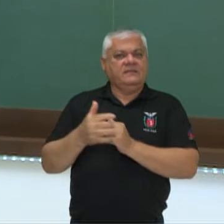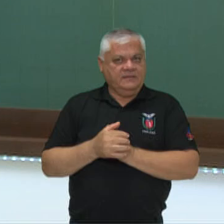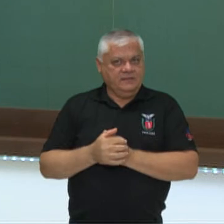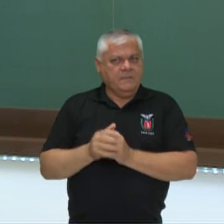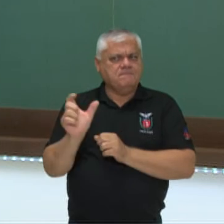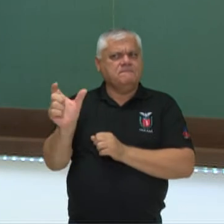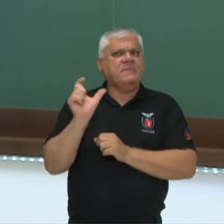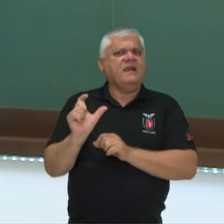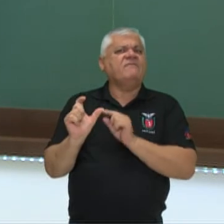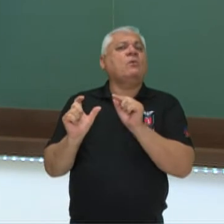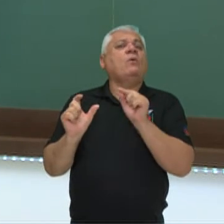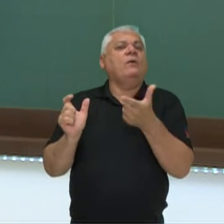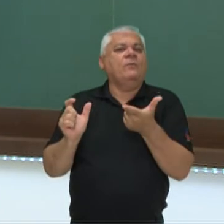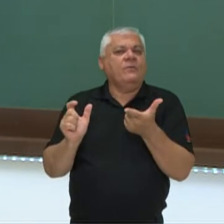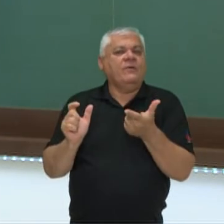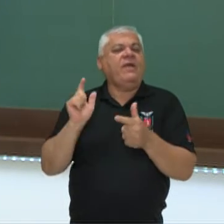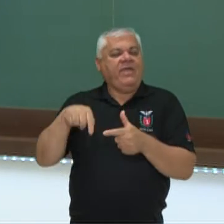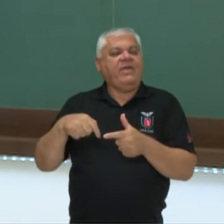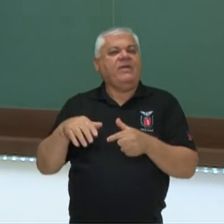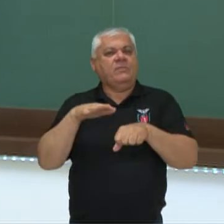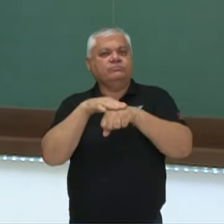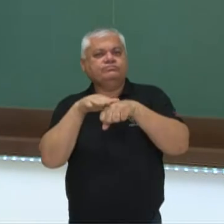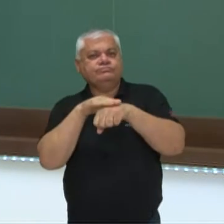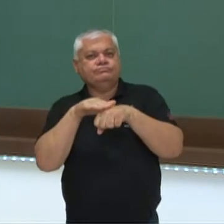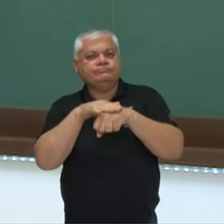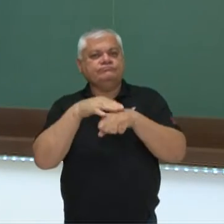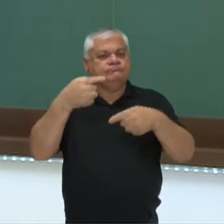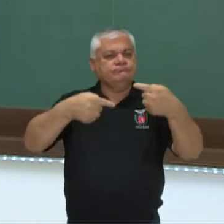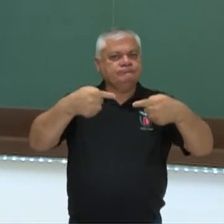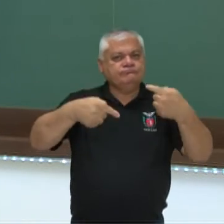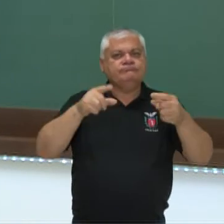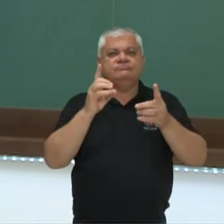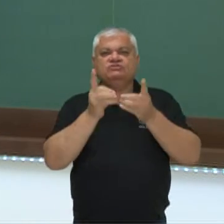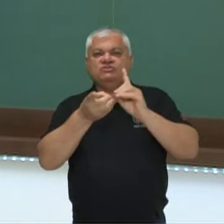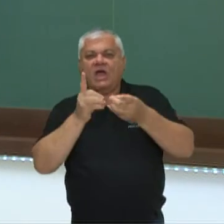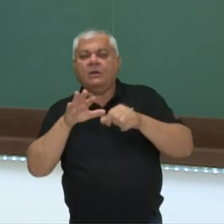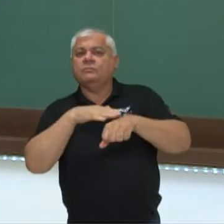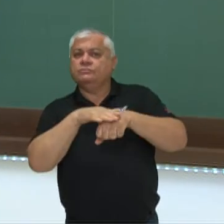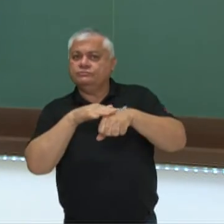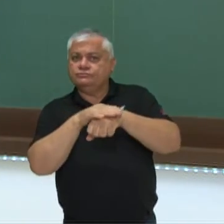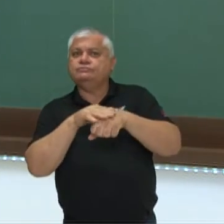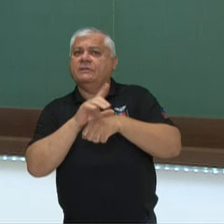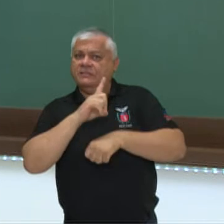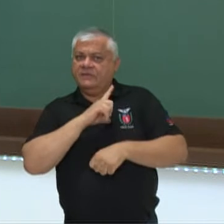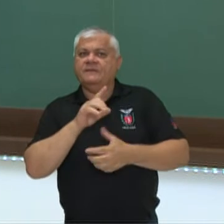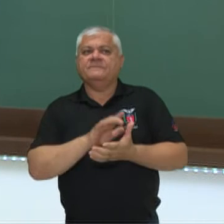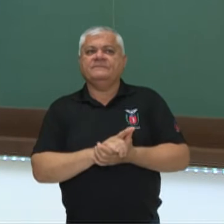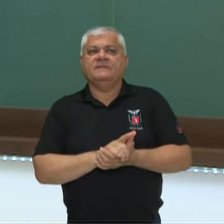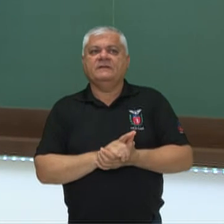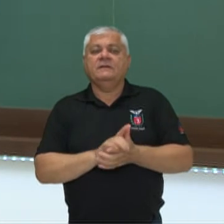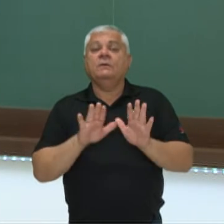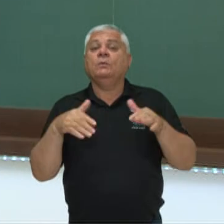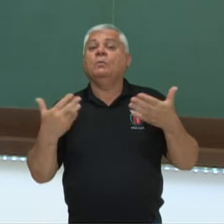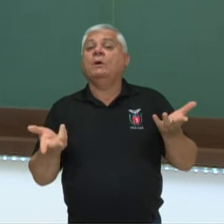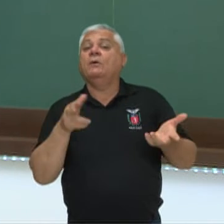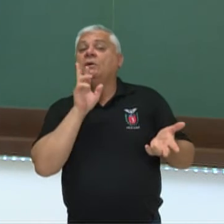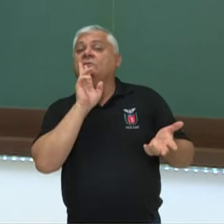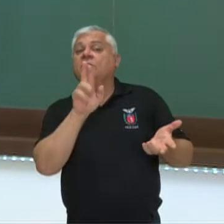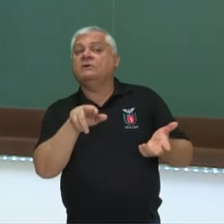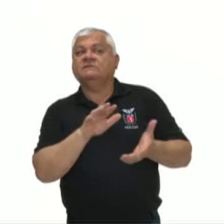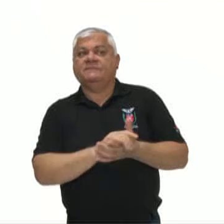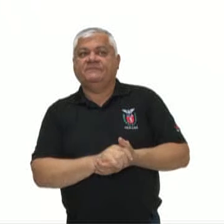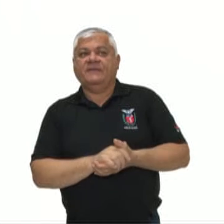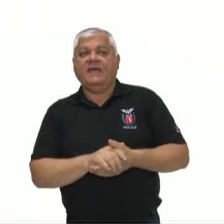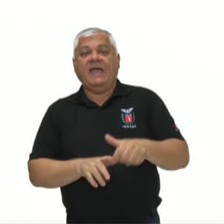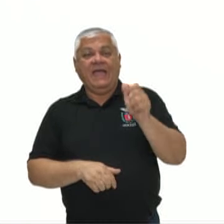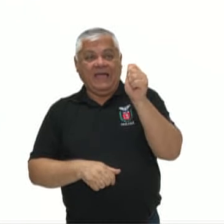essa palavra? Sim, há um diálogo, por incrível que pareça, este poema fala com alguém, né? E quais são, então, qual é essa